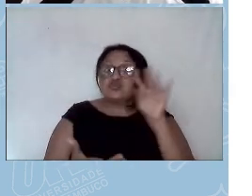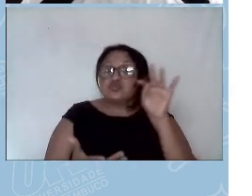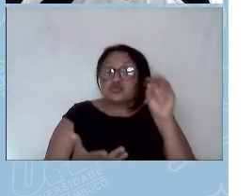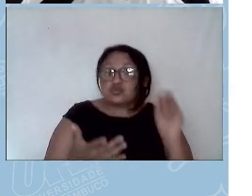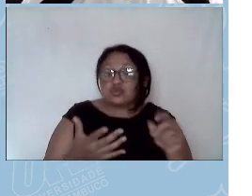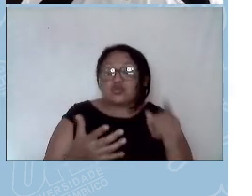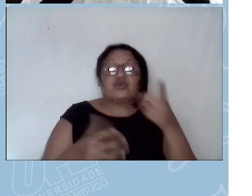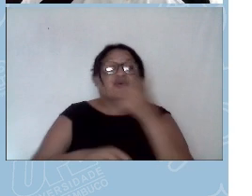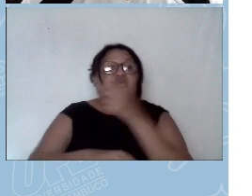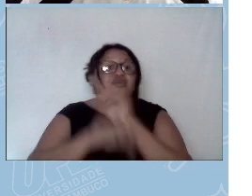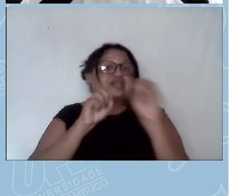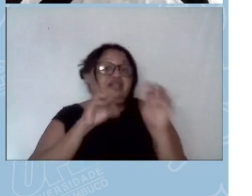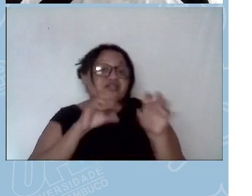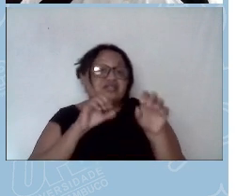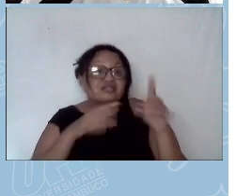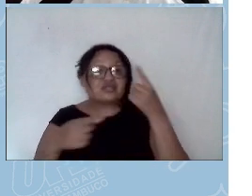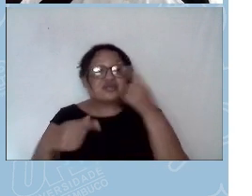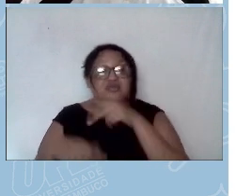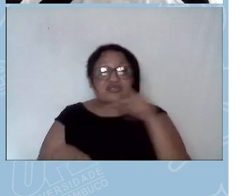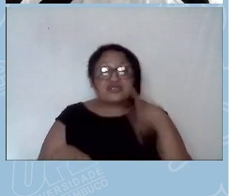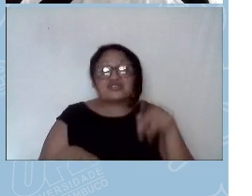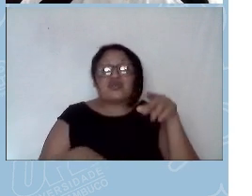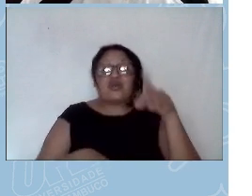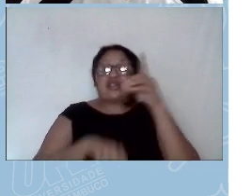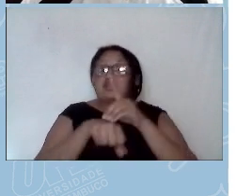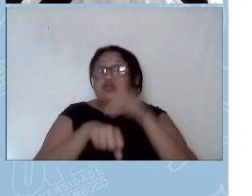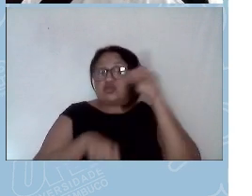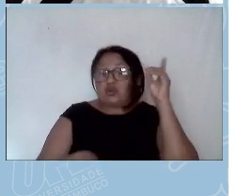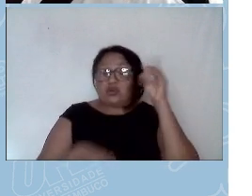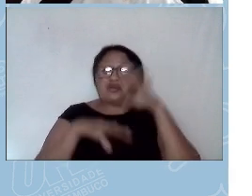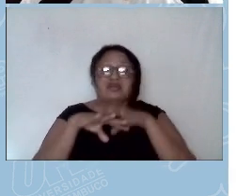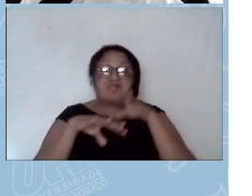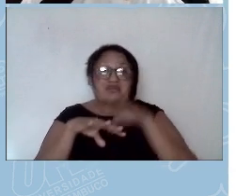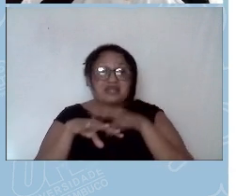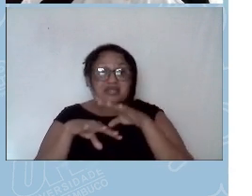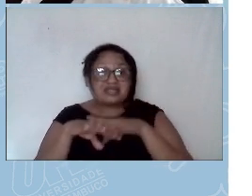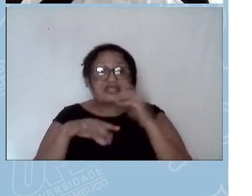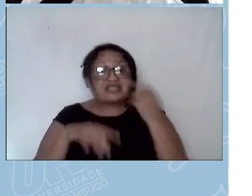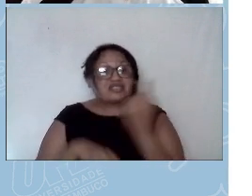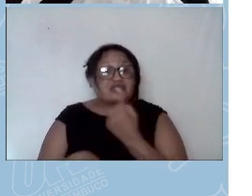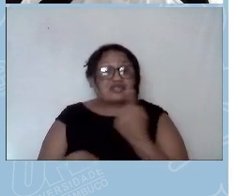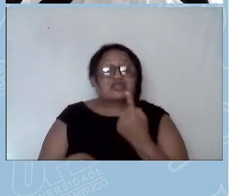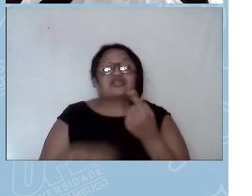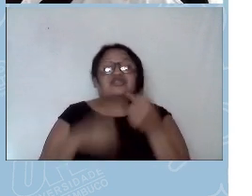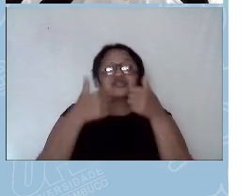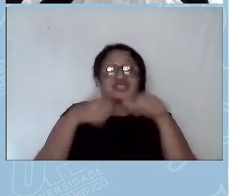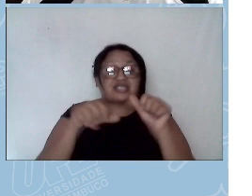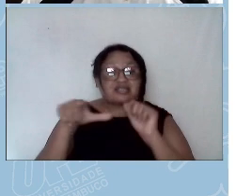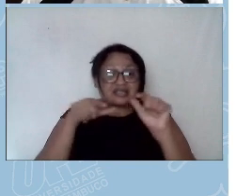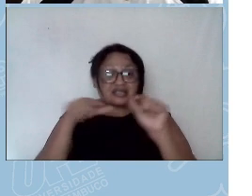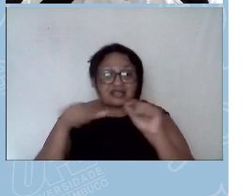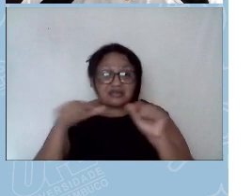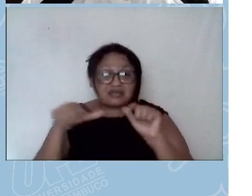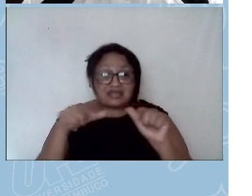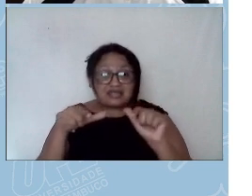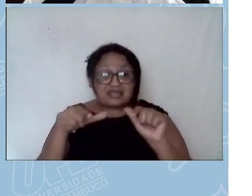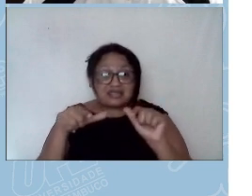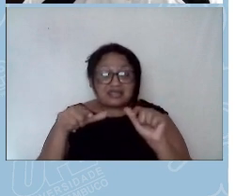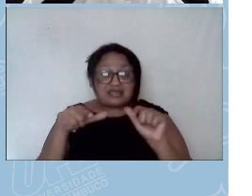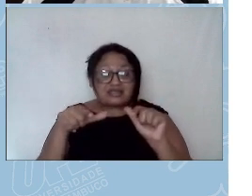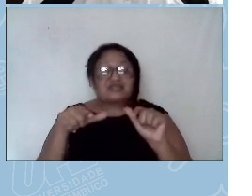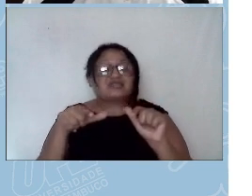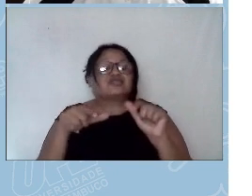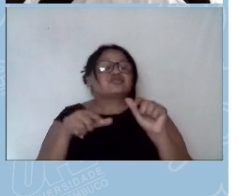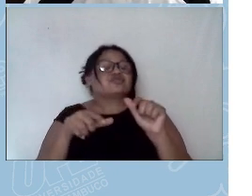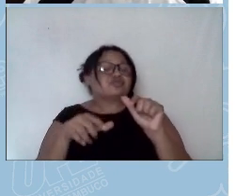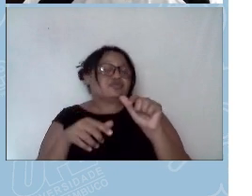professor Emerson Lima é doutor em matemática e a gente vai estar trabalhando as questões do simulado com